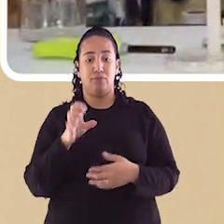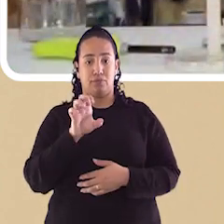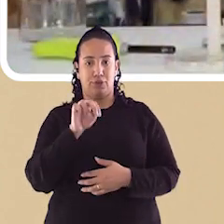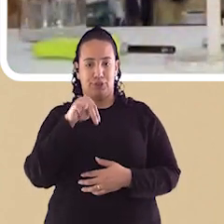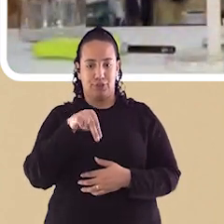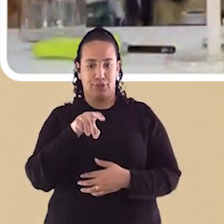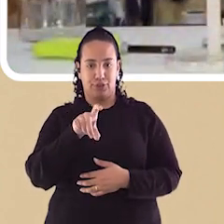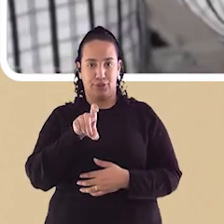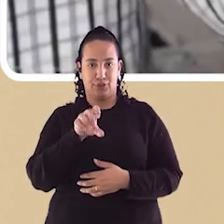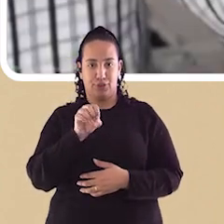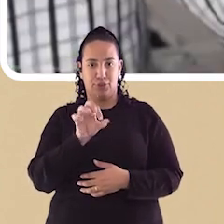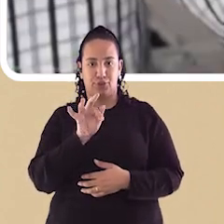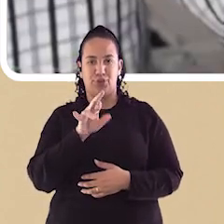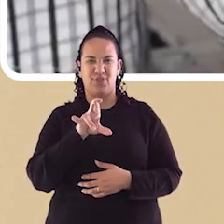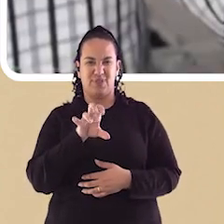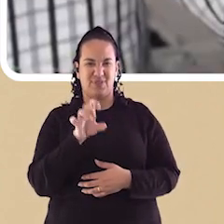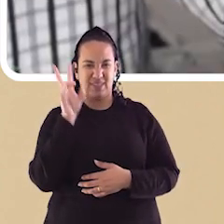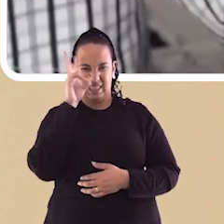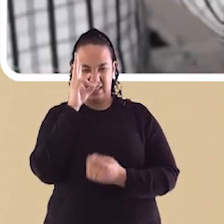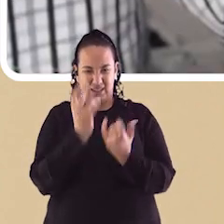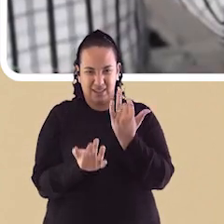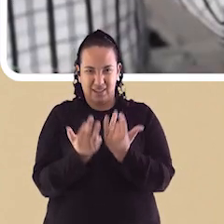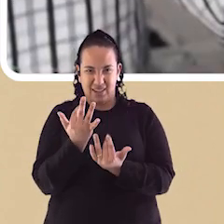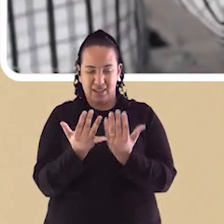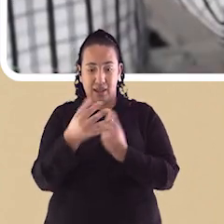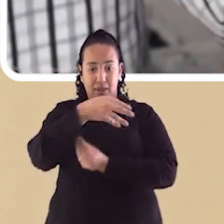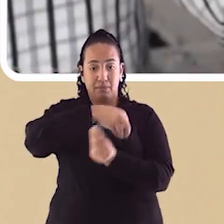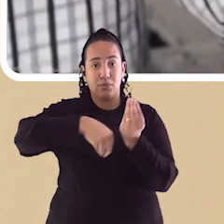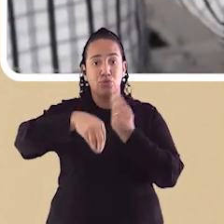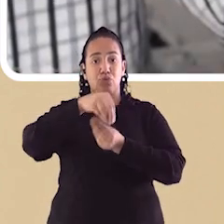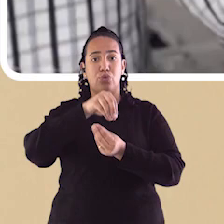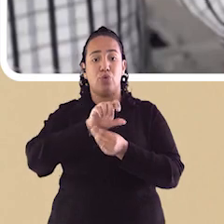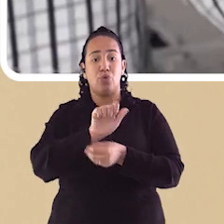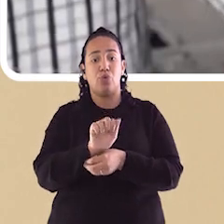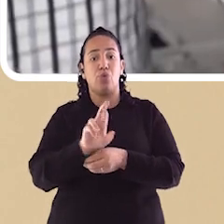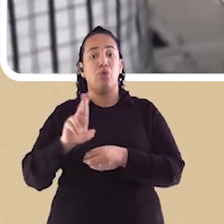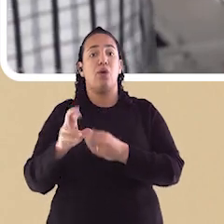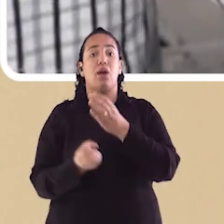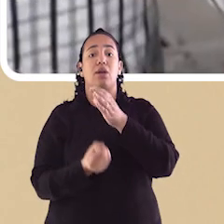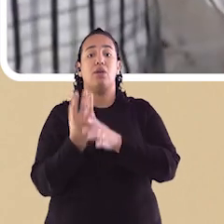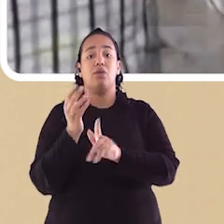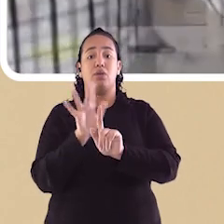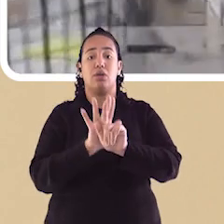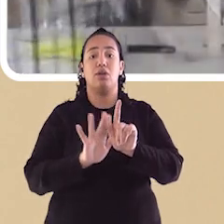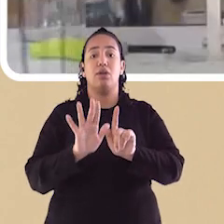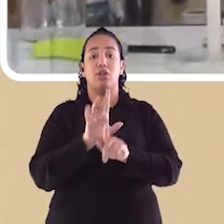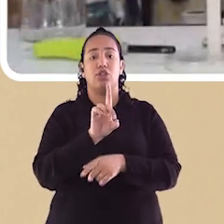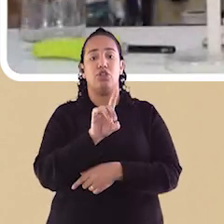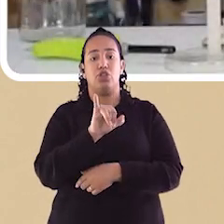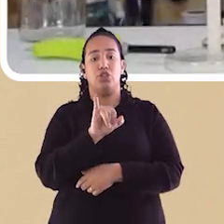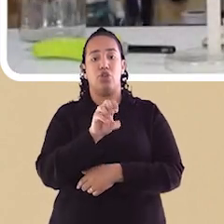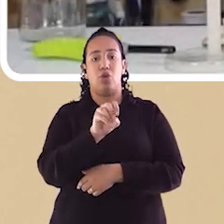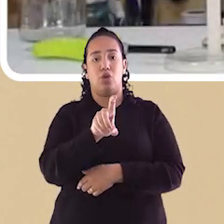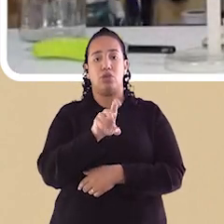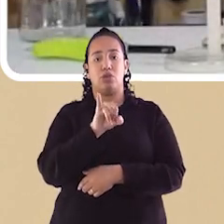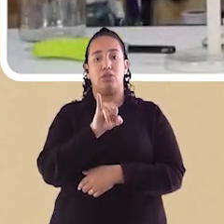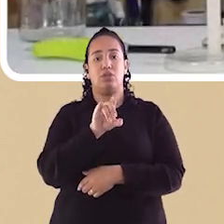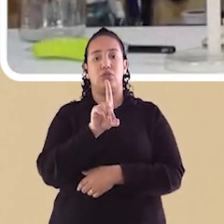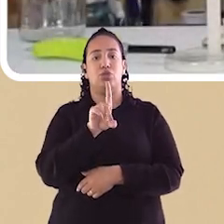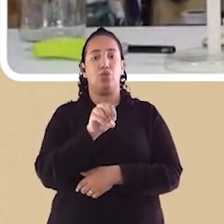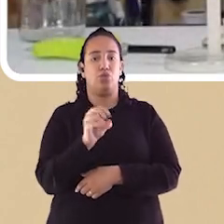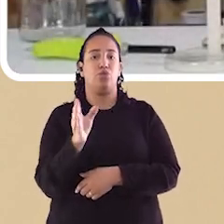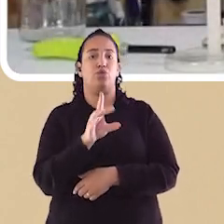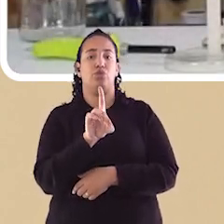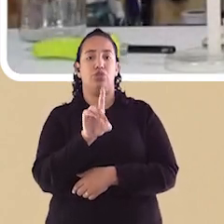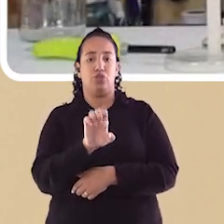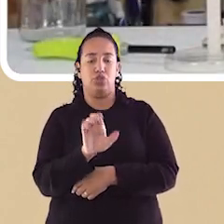Quando eu queimei o enxofre, lá no começo da experiência, ele reagiu com o gás oxigênio do ar e formou um gás que se chama dióxido